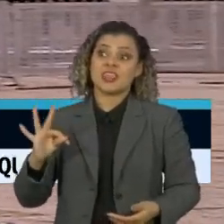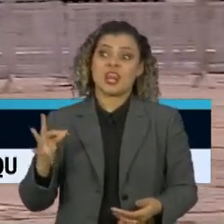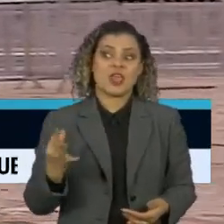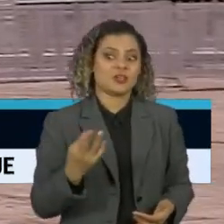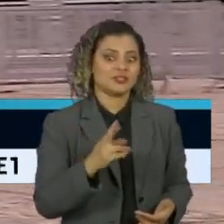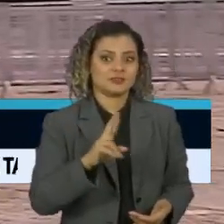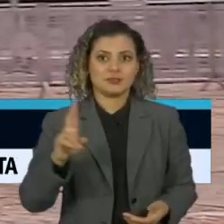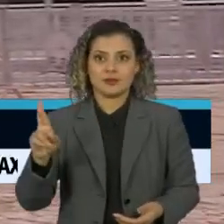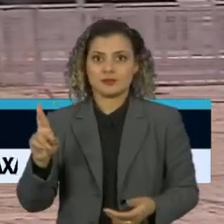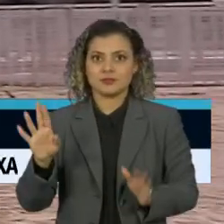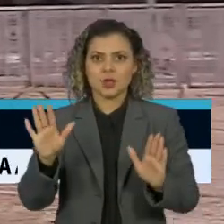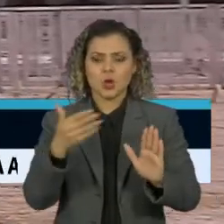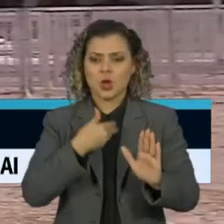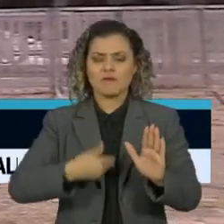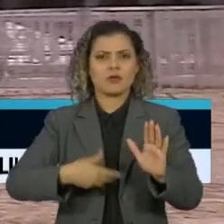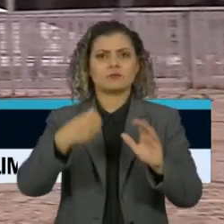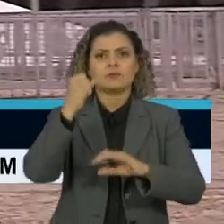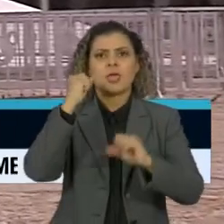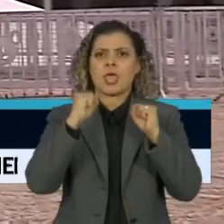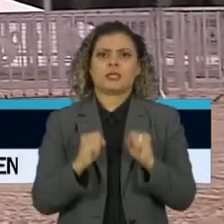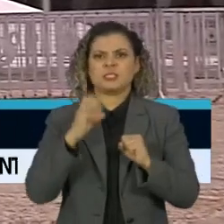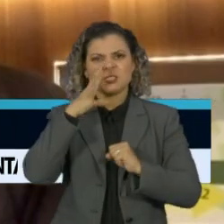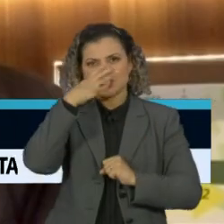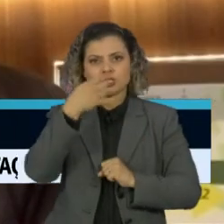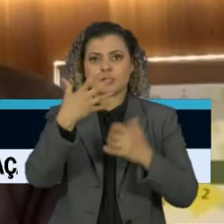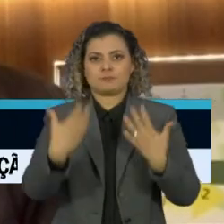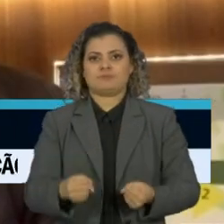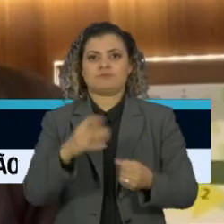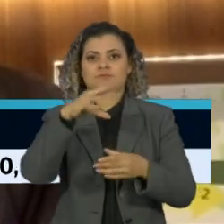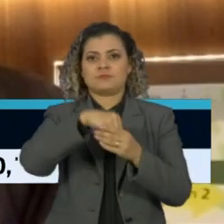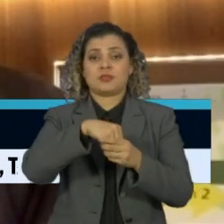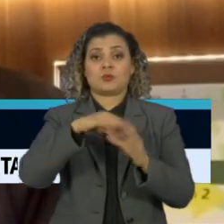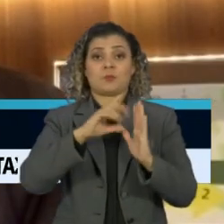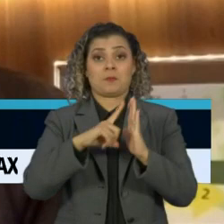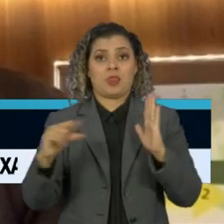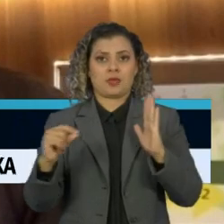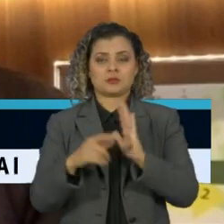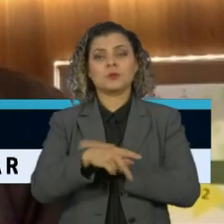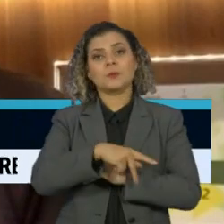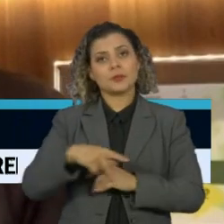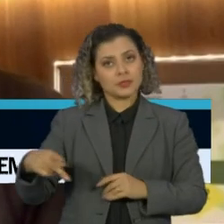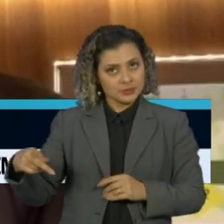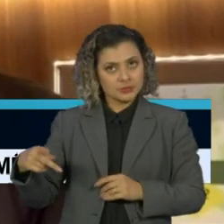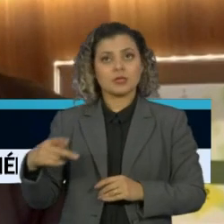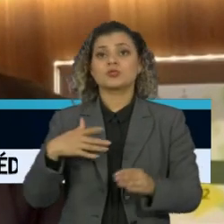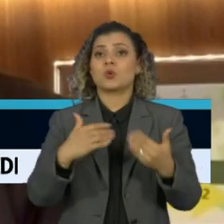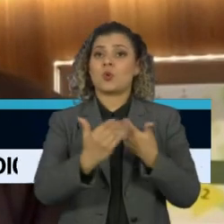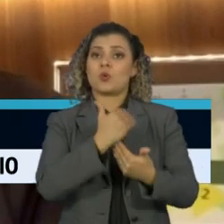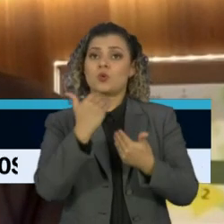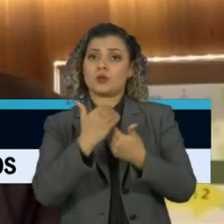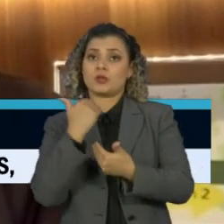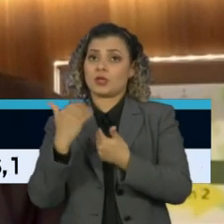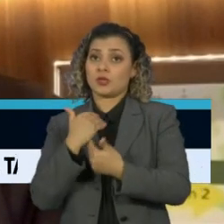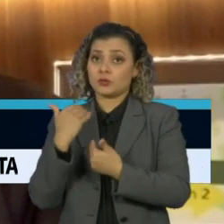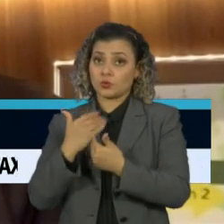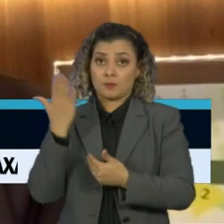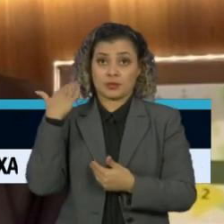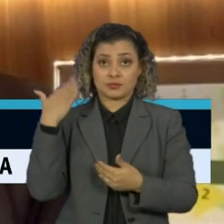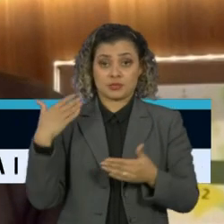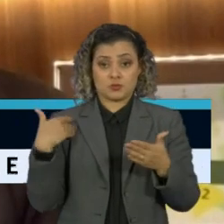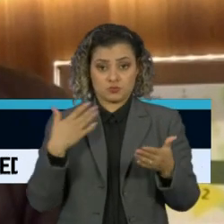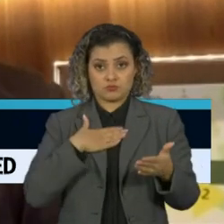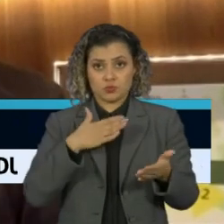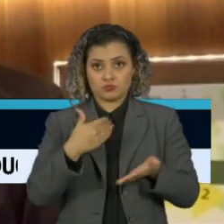governo encontra resistência dentro do próprio Planalto. O presidente nos orientou, enquanto eu era